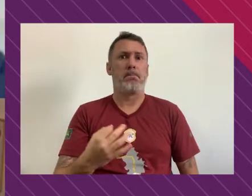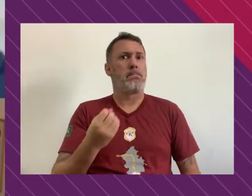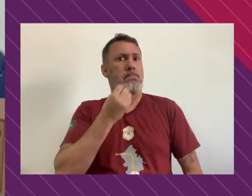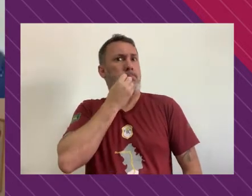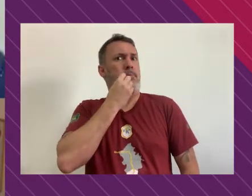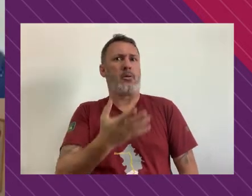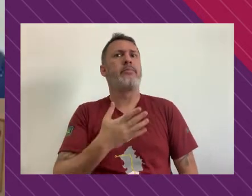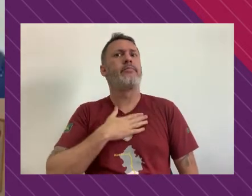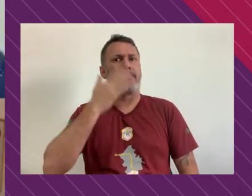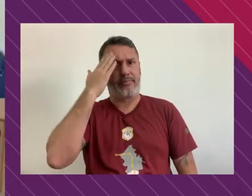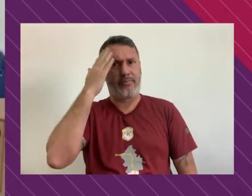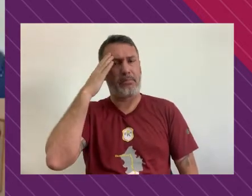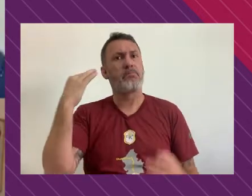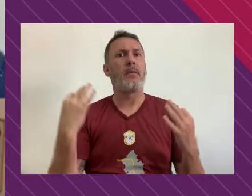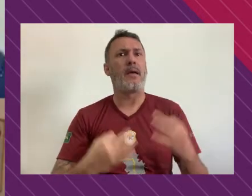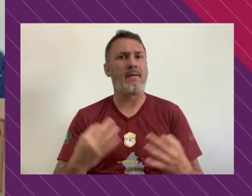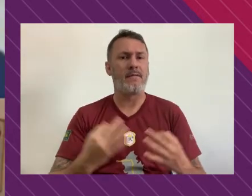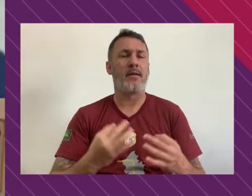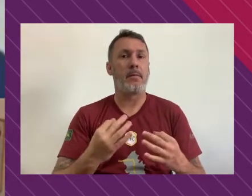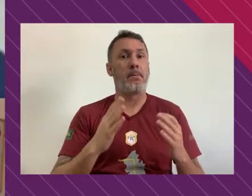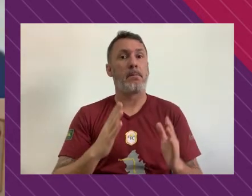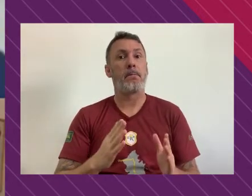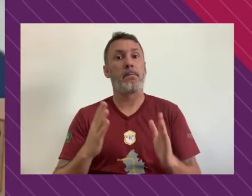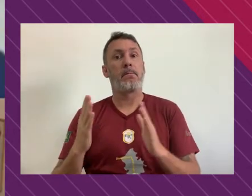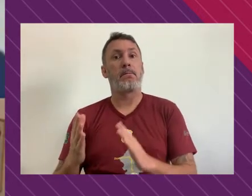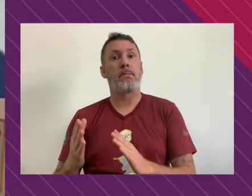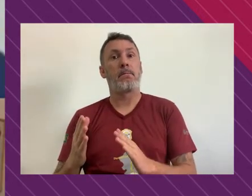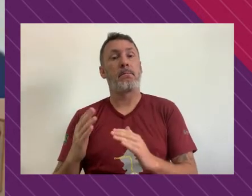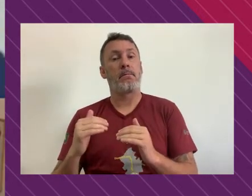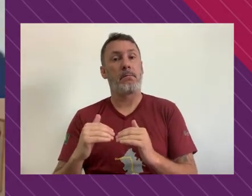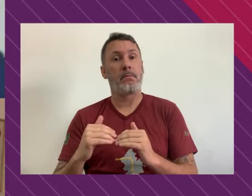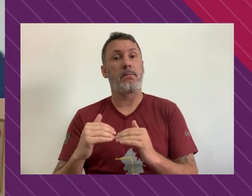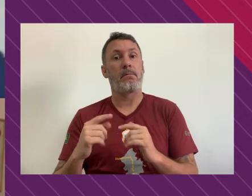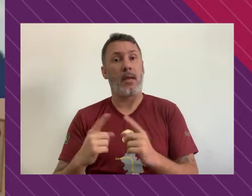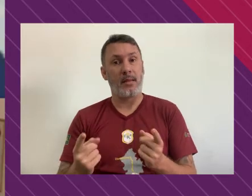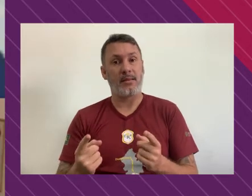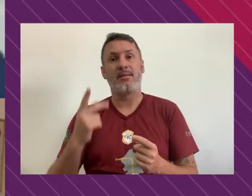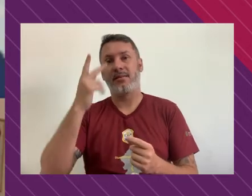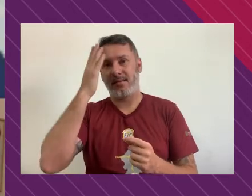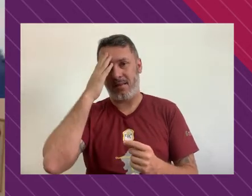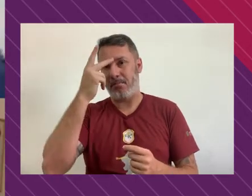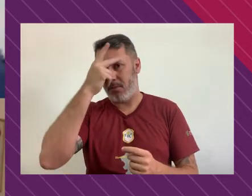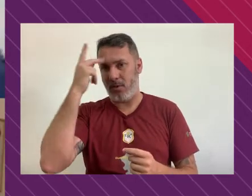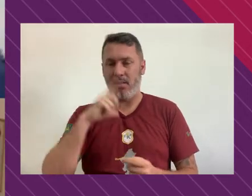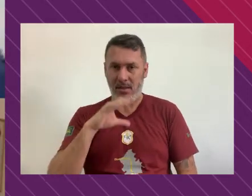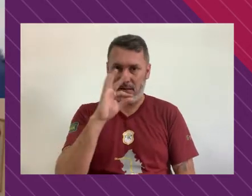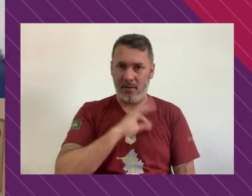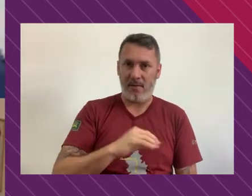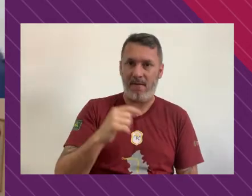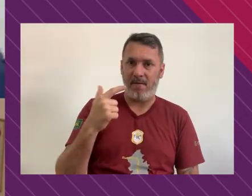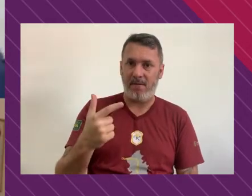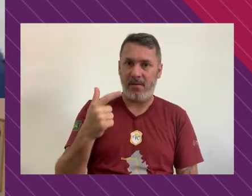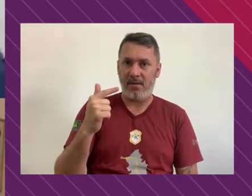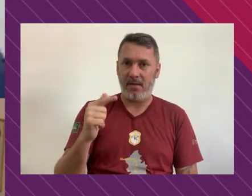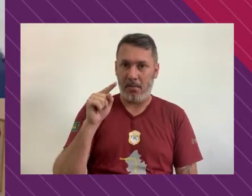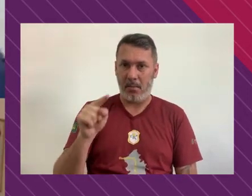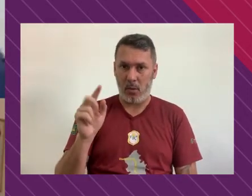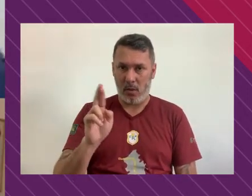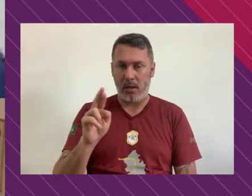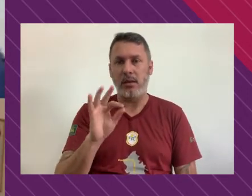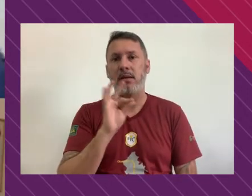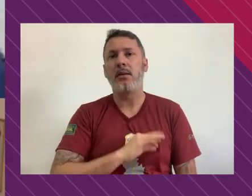renda familiar de até um salário mínimo, R$1.000 e tantos. Mais de 50% das famílias.